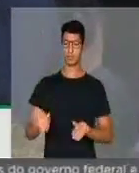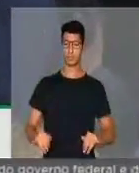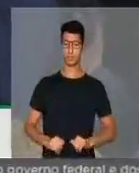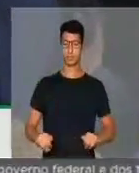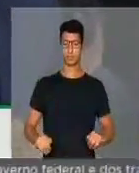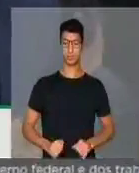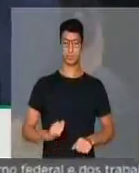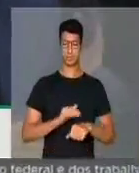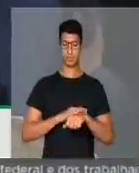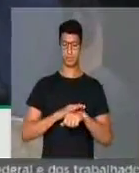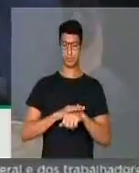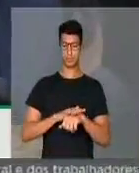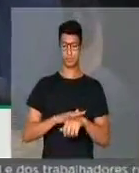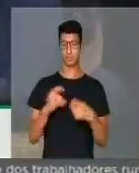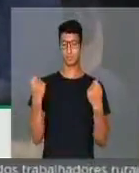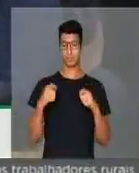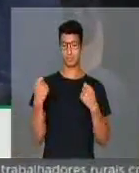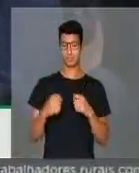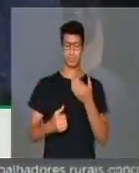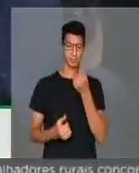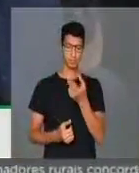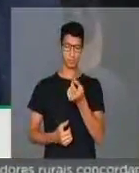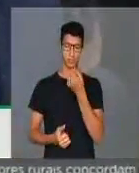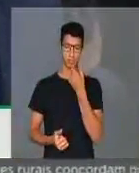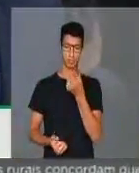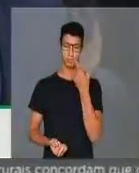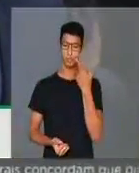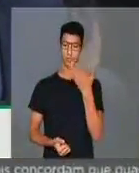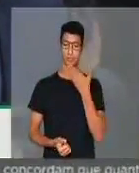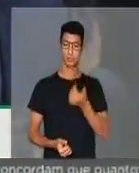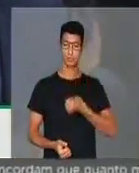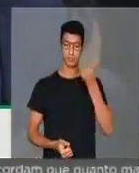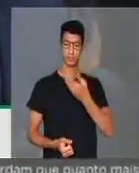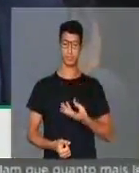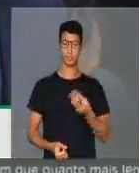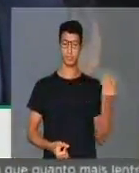sofrem dessa doença e precisam dessa medicação para melhorar sua qualidade de vida.